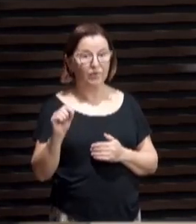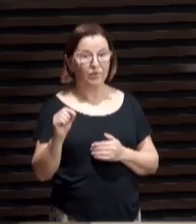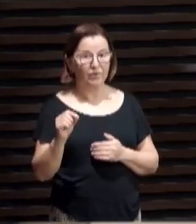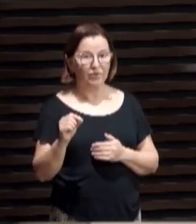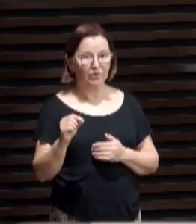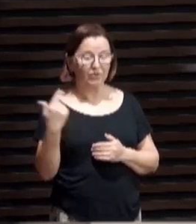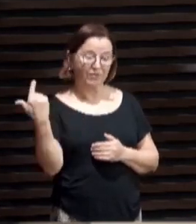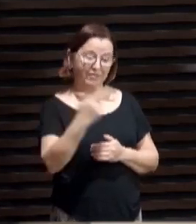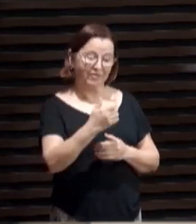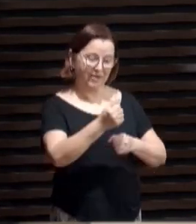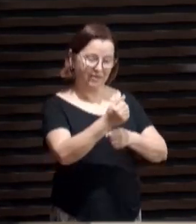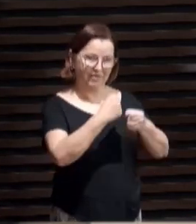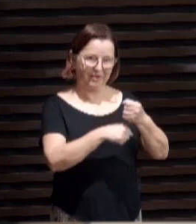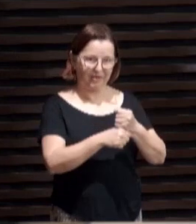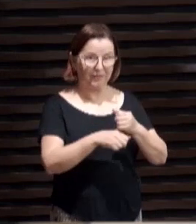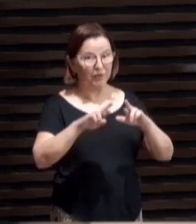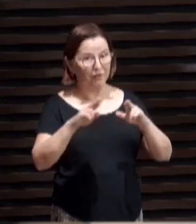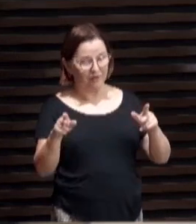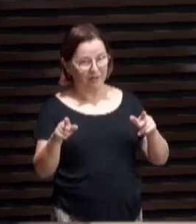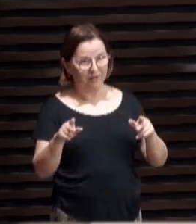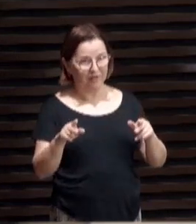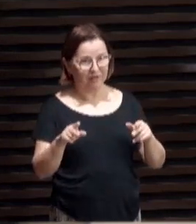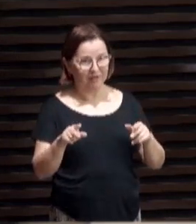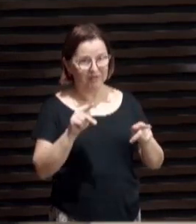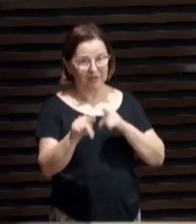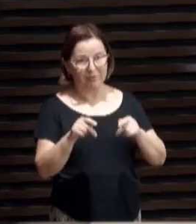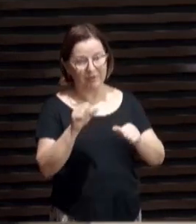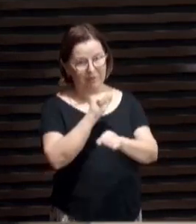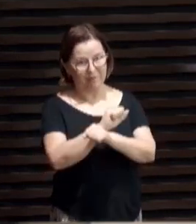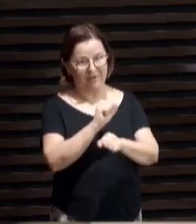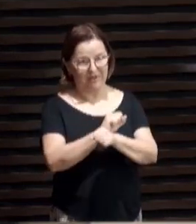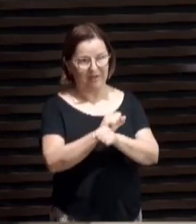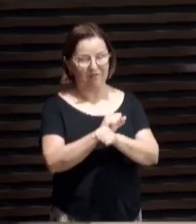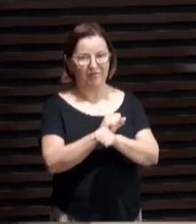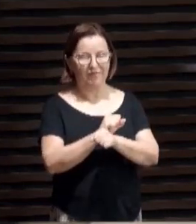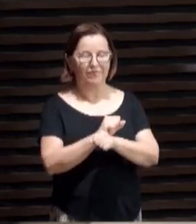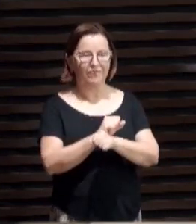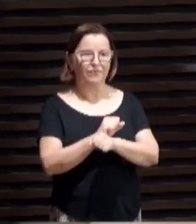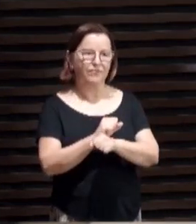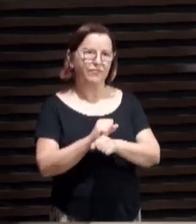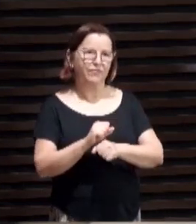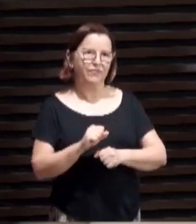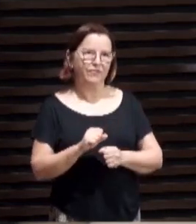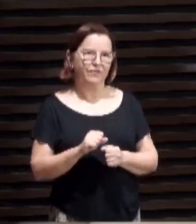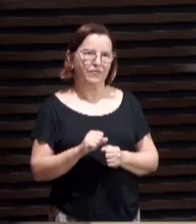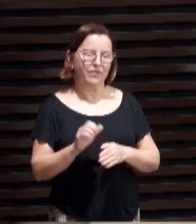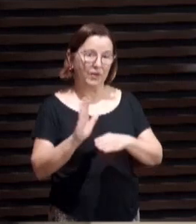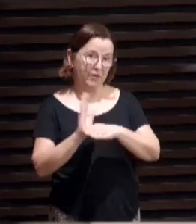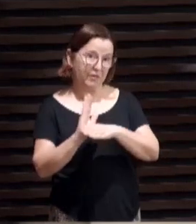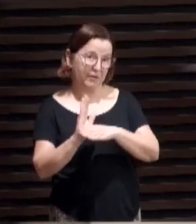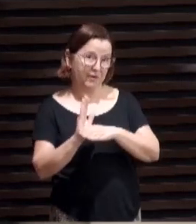Diferentemente do que se esperava de uma premiação de cinema, o que causou a